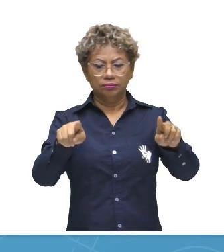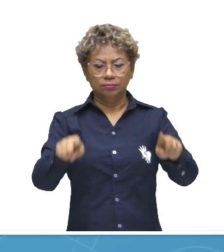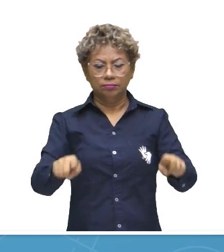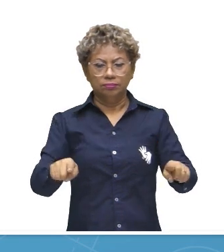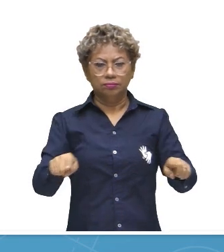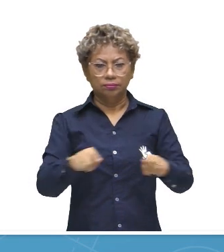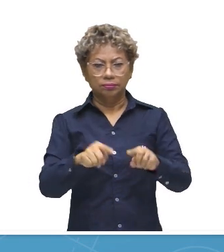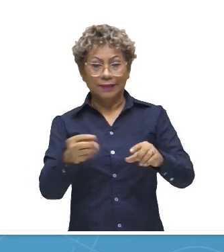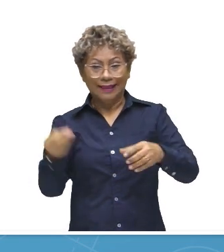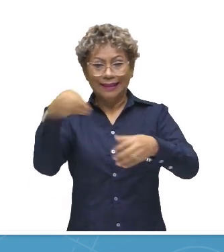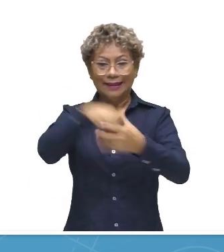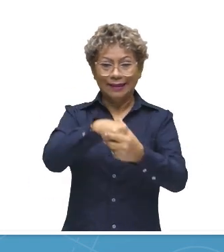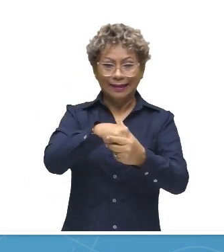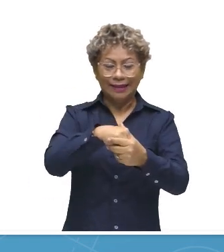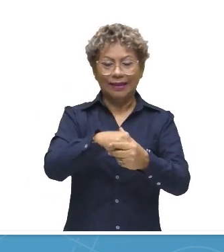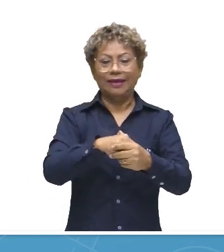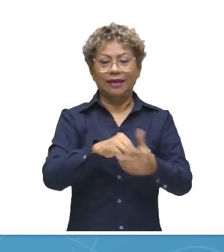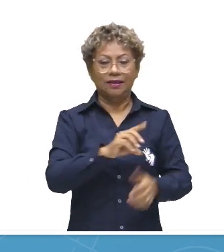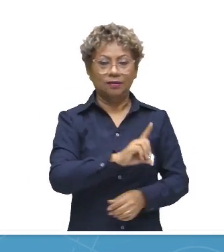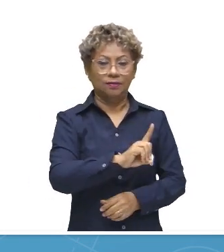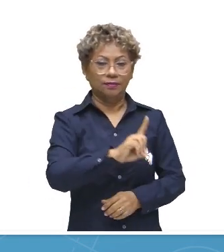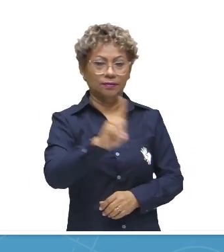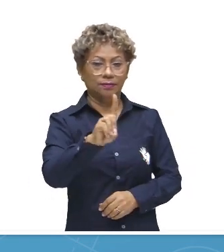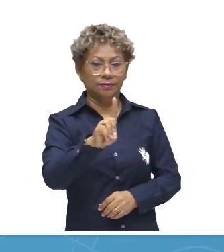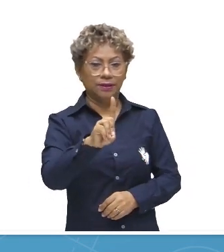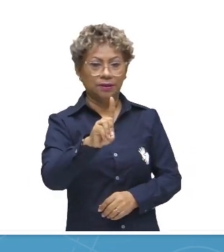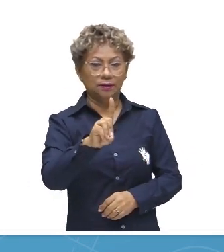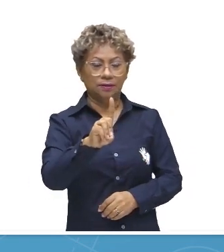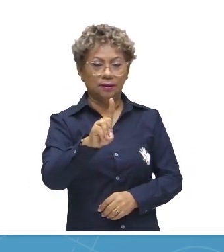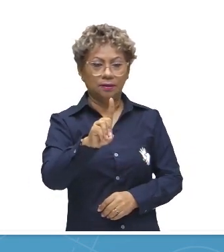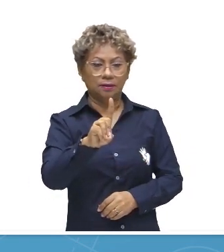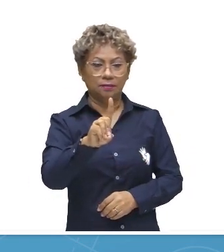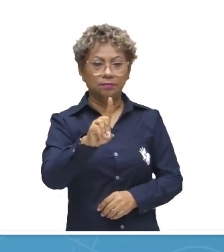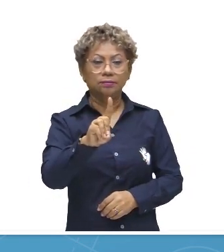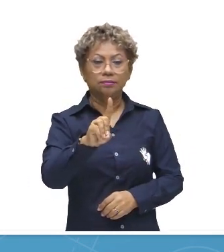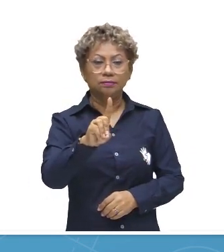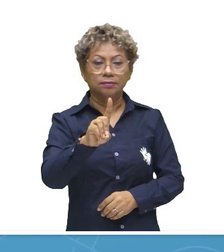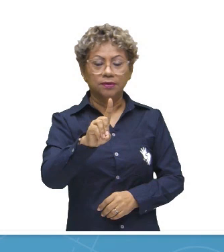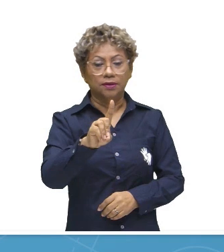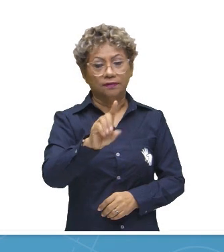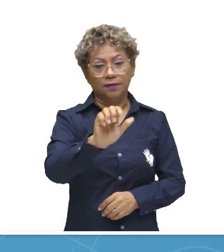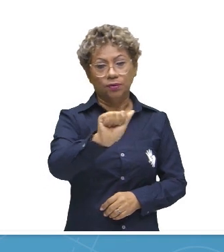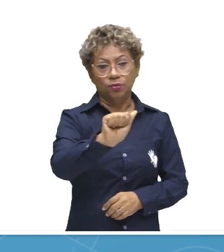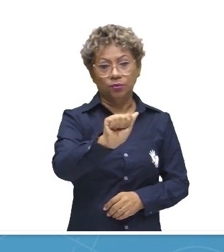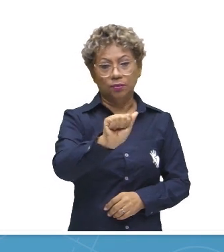nós vamos ter aqui, saindo do vértice A, a diagonal AC, né?